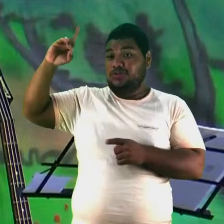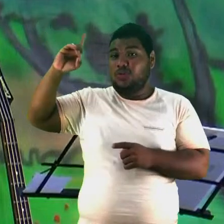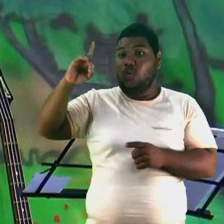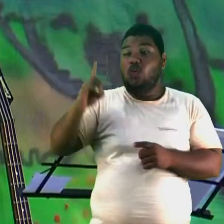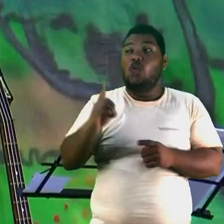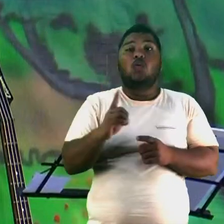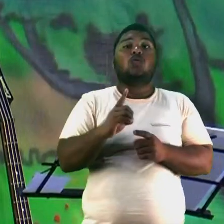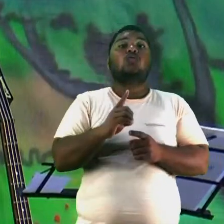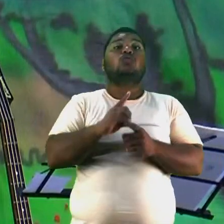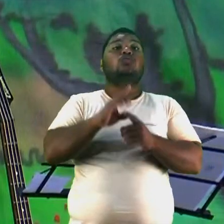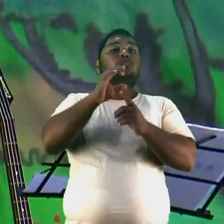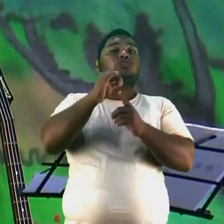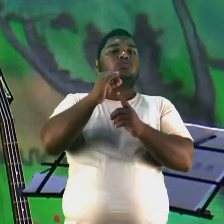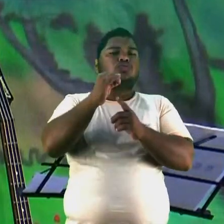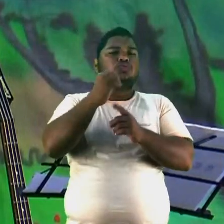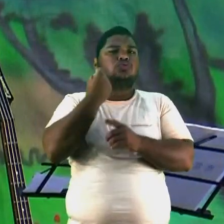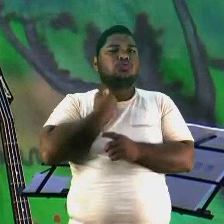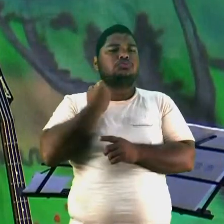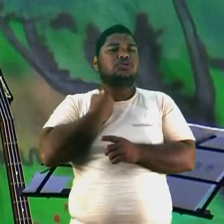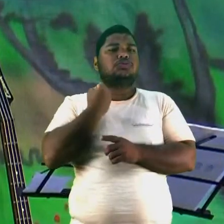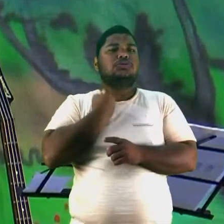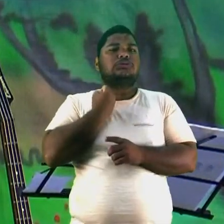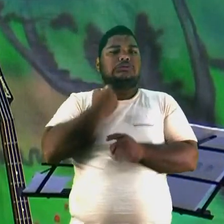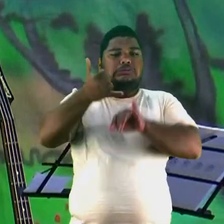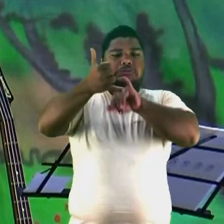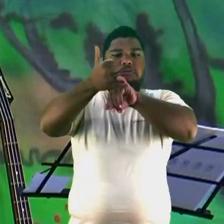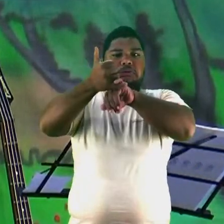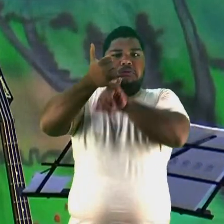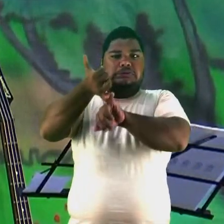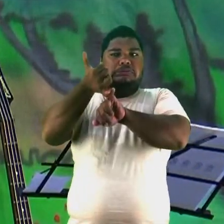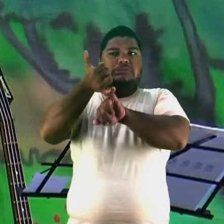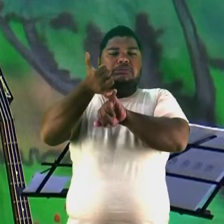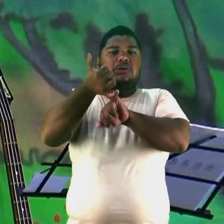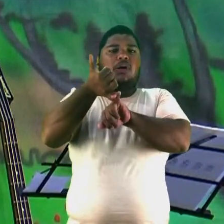adultérios reduziu em relação aos outros grupos em